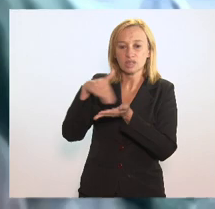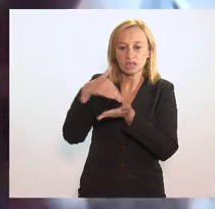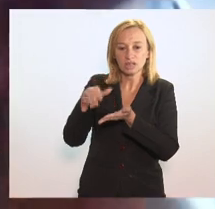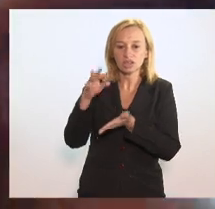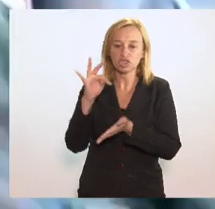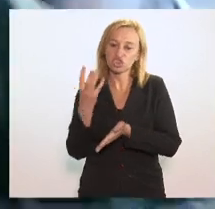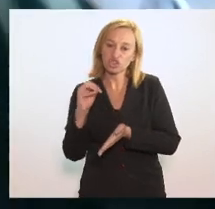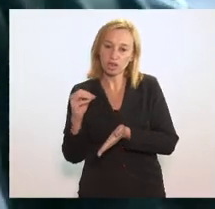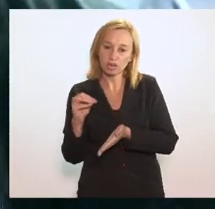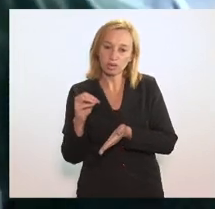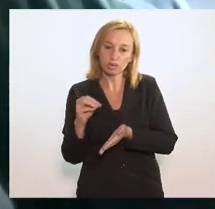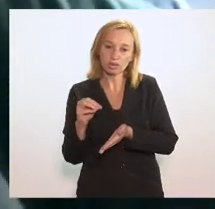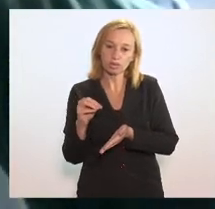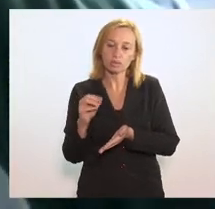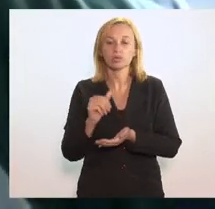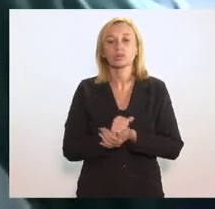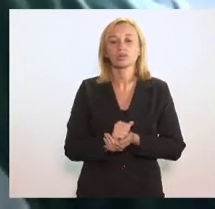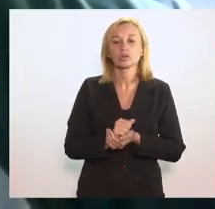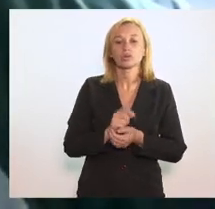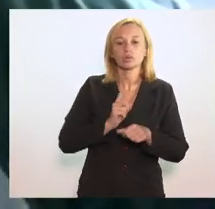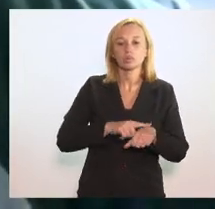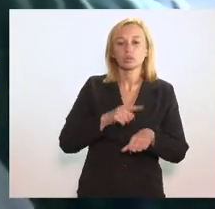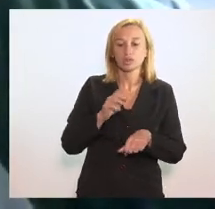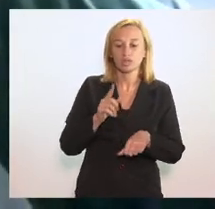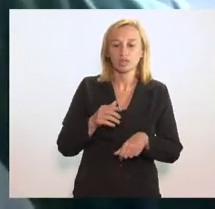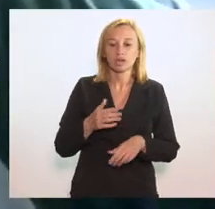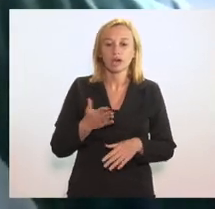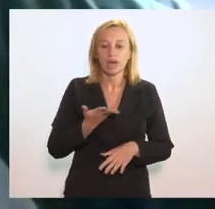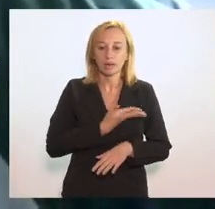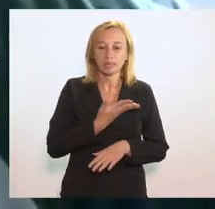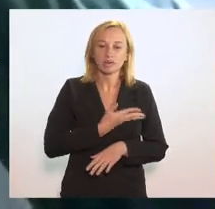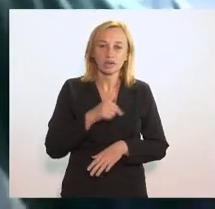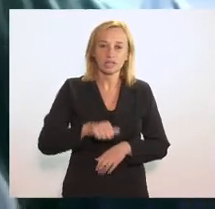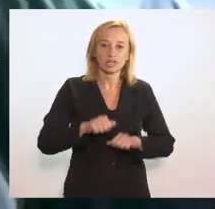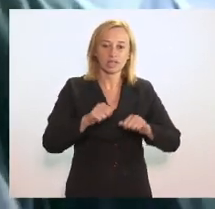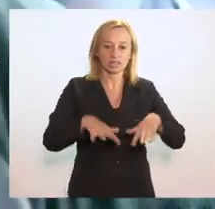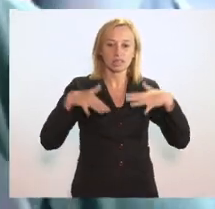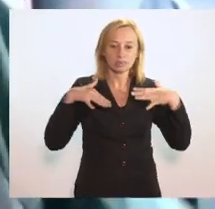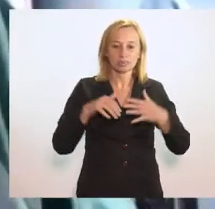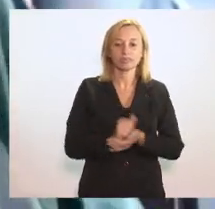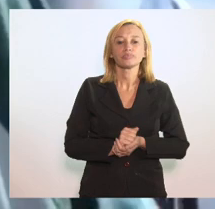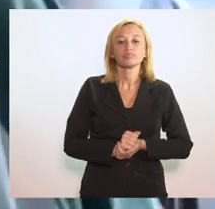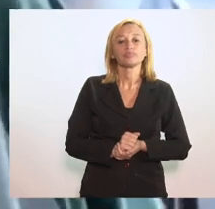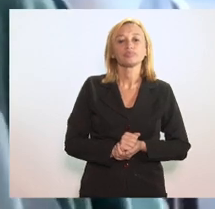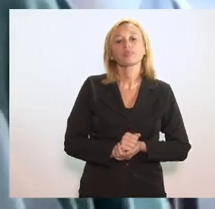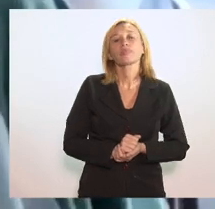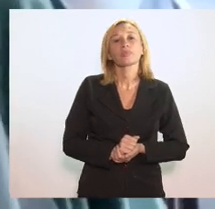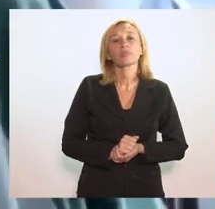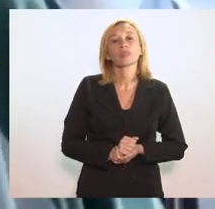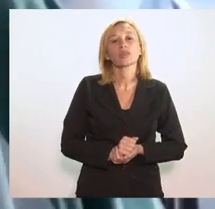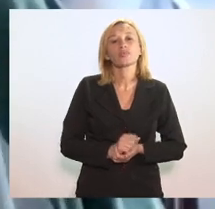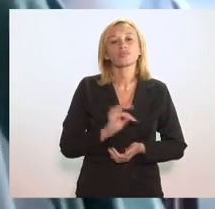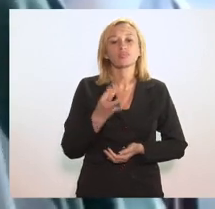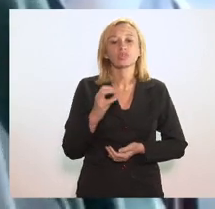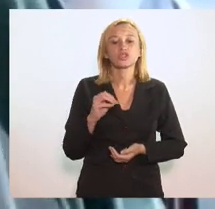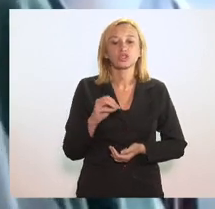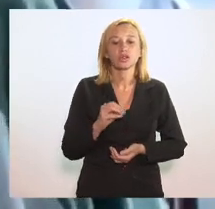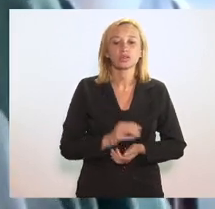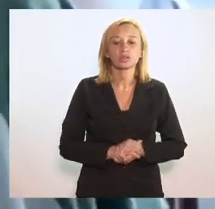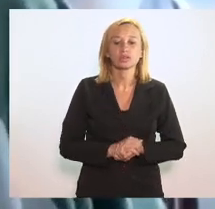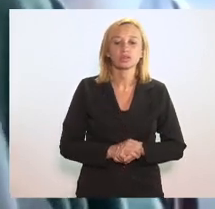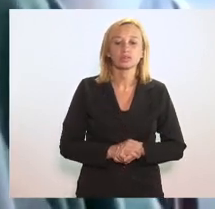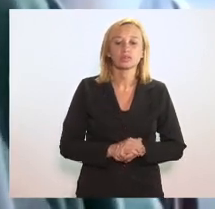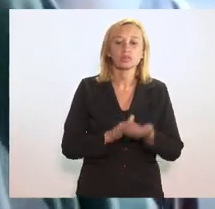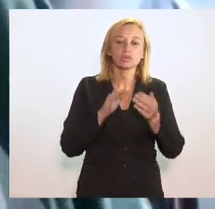Tiago Pampolha, até pouco tempo nosso companheiro aqui da Assembleia, da Comissão de Meio Ambiente, e o Tiago Pampolha,